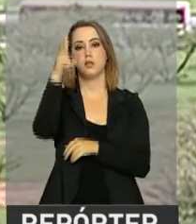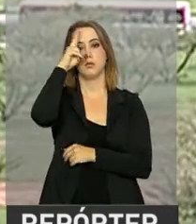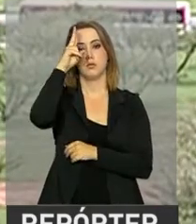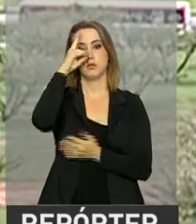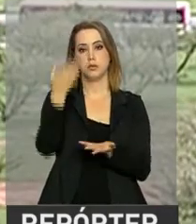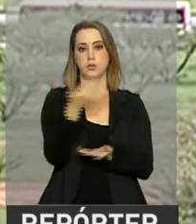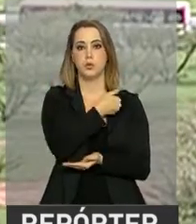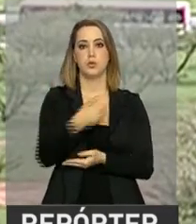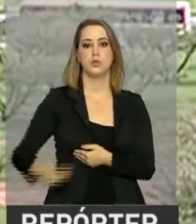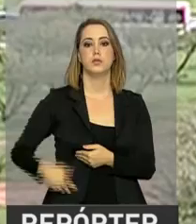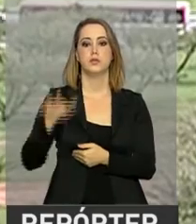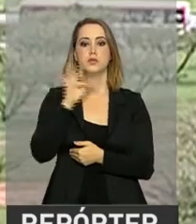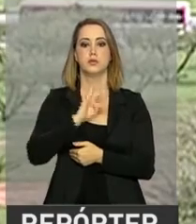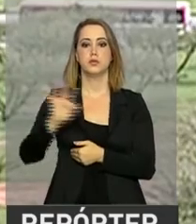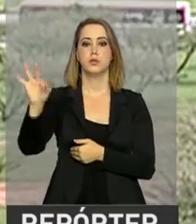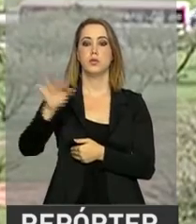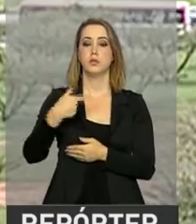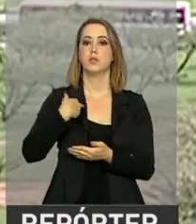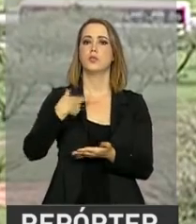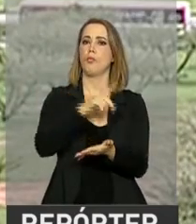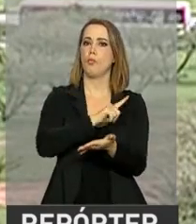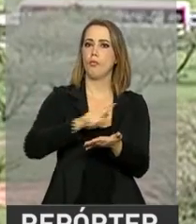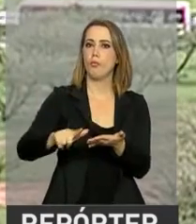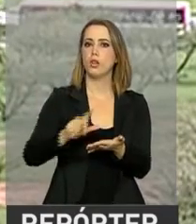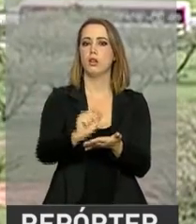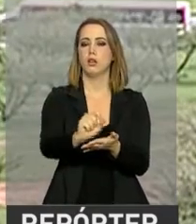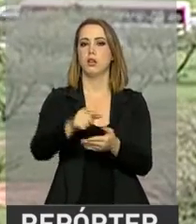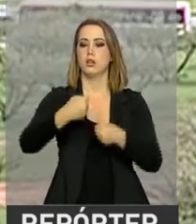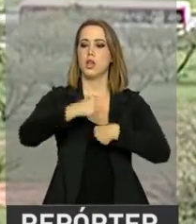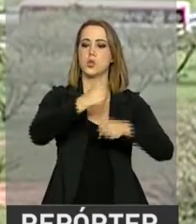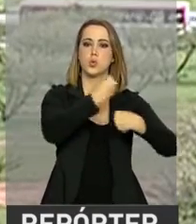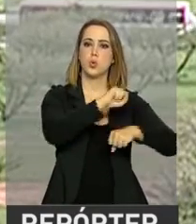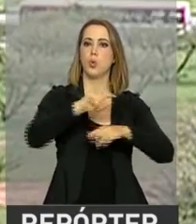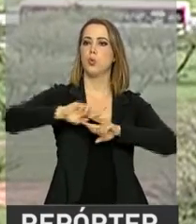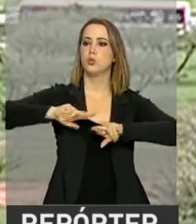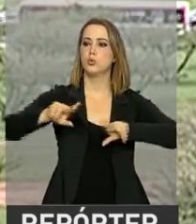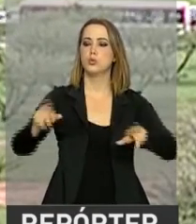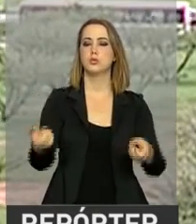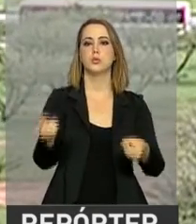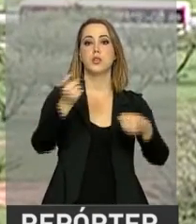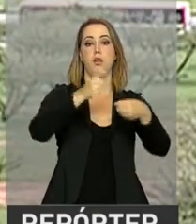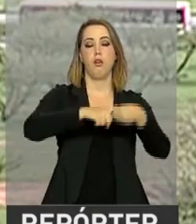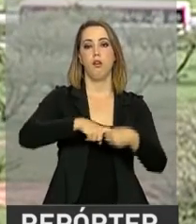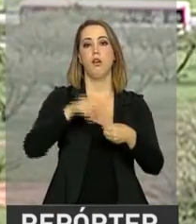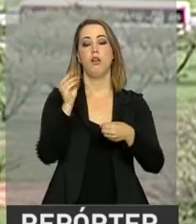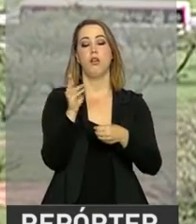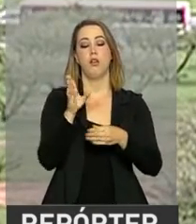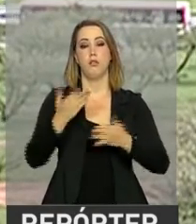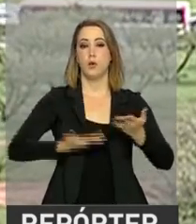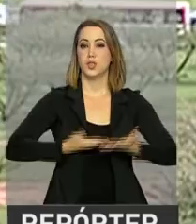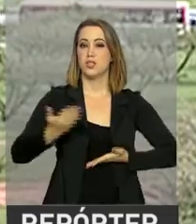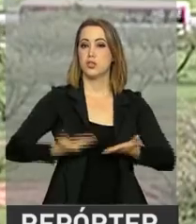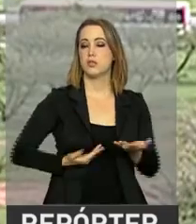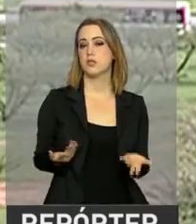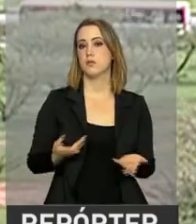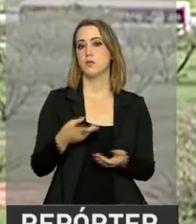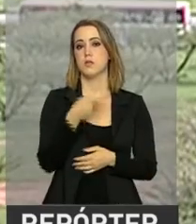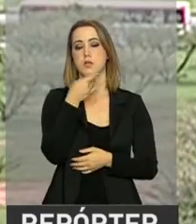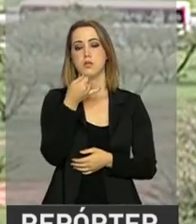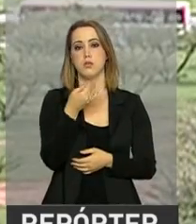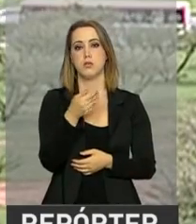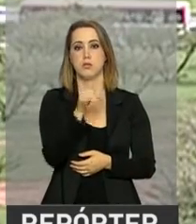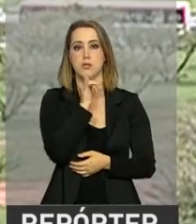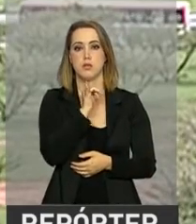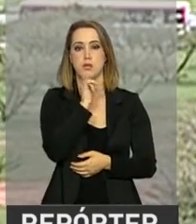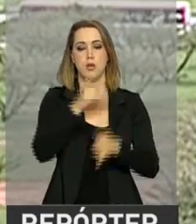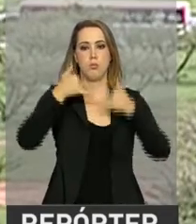o governo federal vai ajudar na limpeza das ruas e também no restabelecimento de serviços essenciais como por exemplo de energia